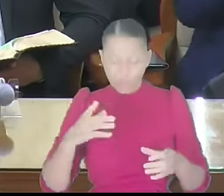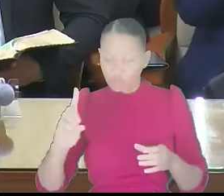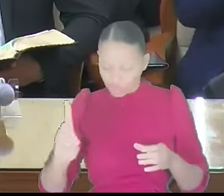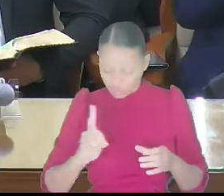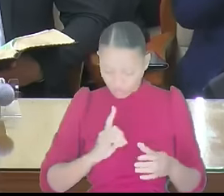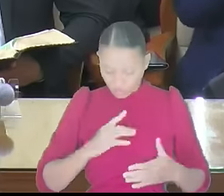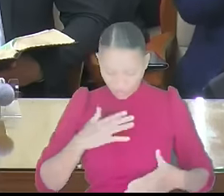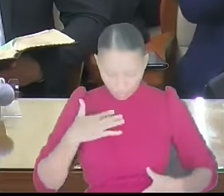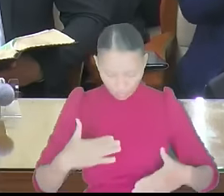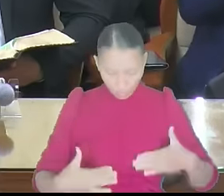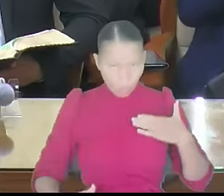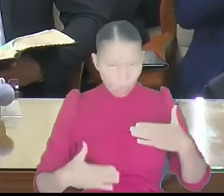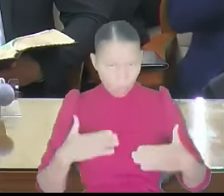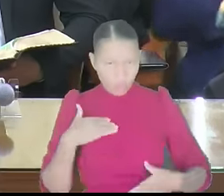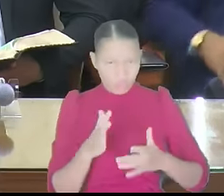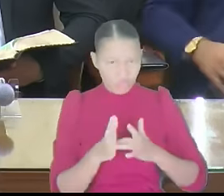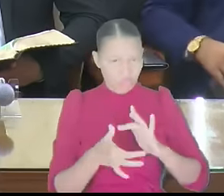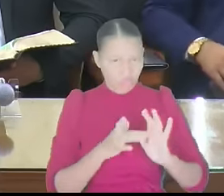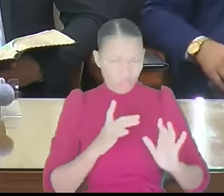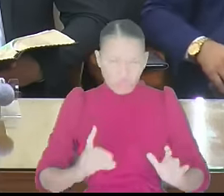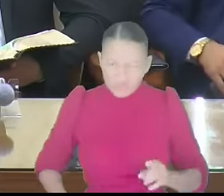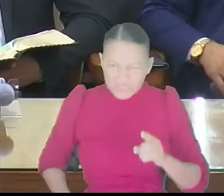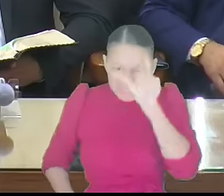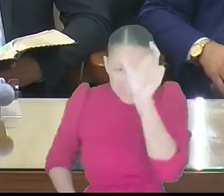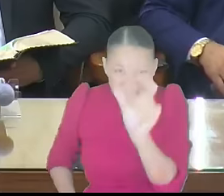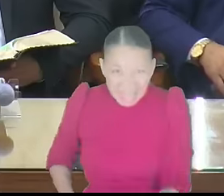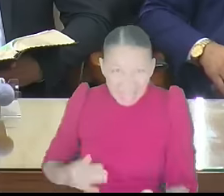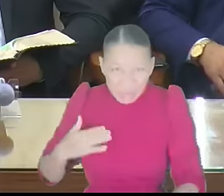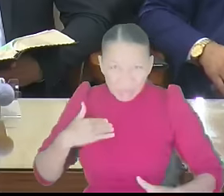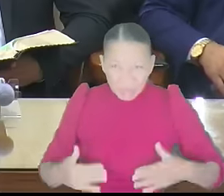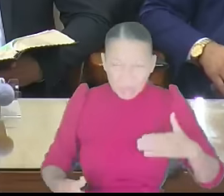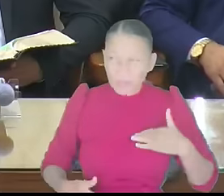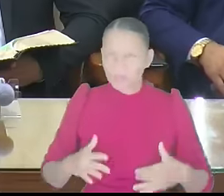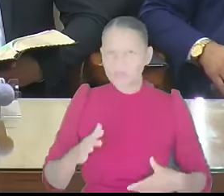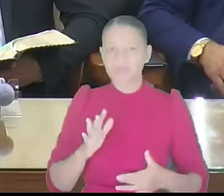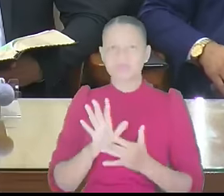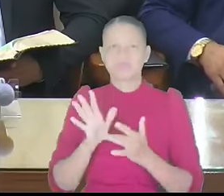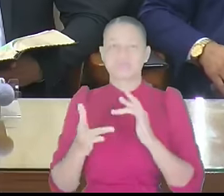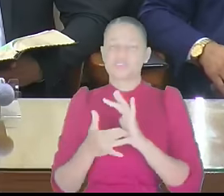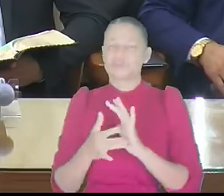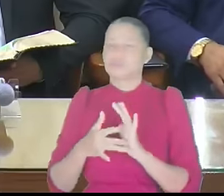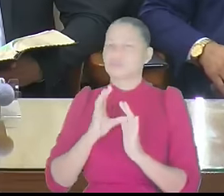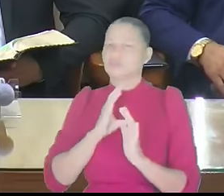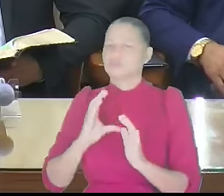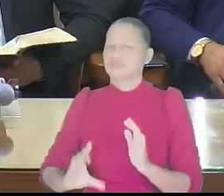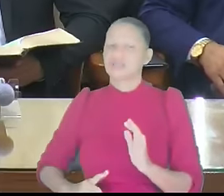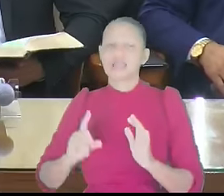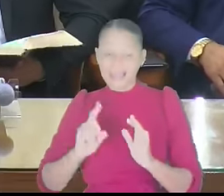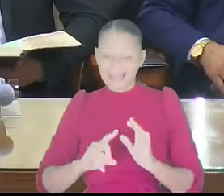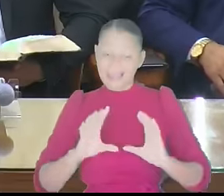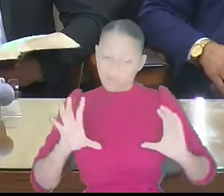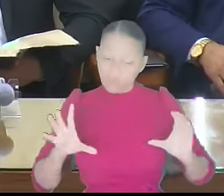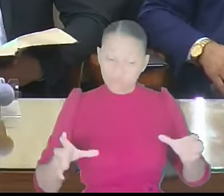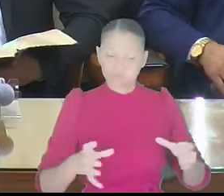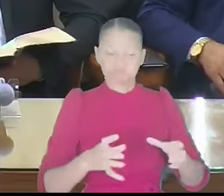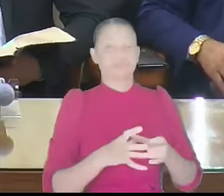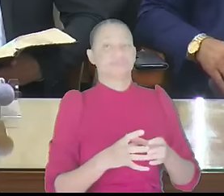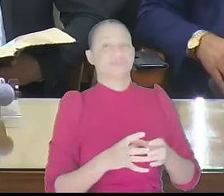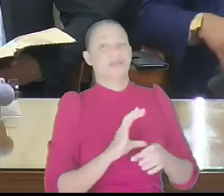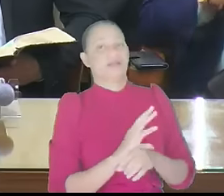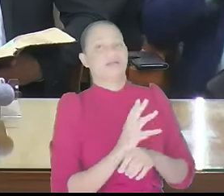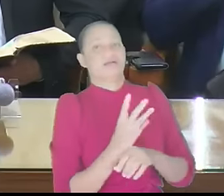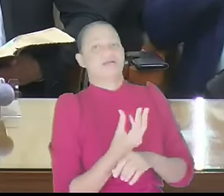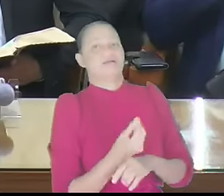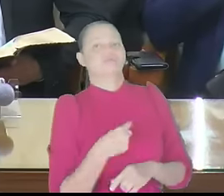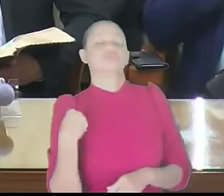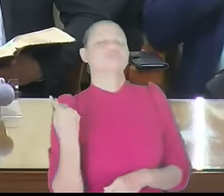Eu sou o corpo de Cristo. Não, você não é o corpo de Cristo. O corpo de Cristo é a igreja. E a Bíblia diz que nós somos o